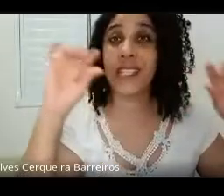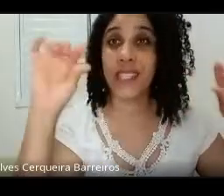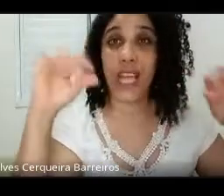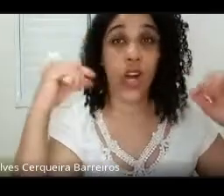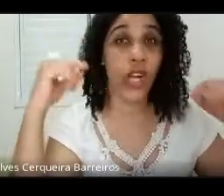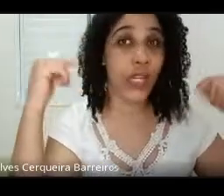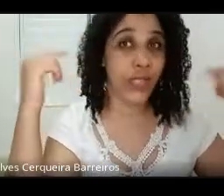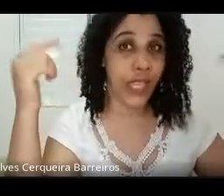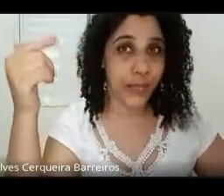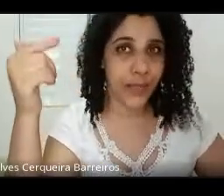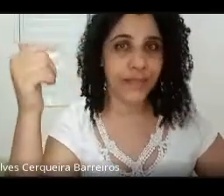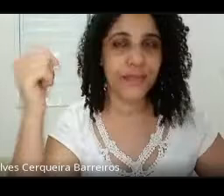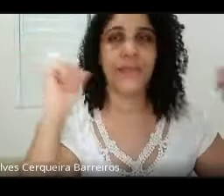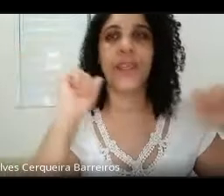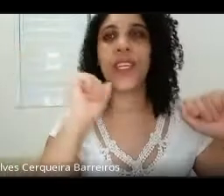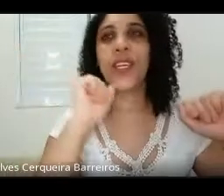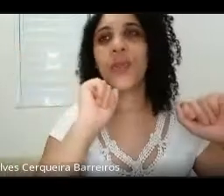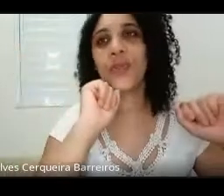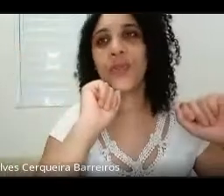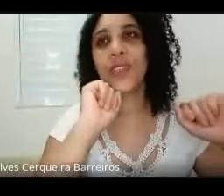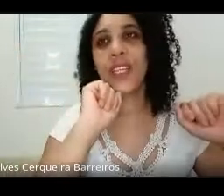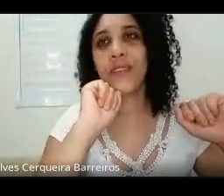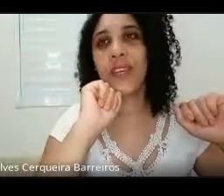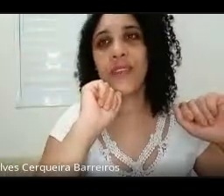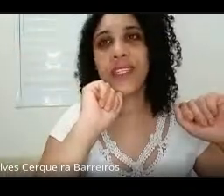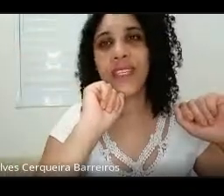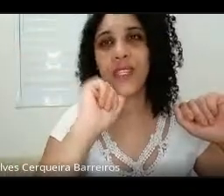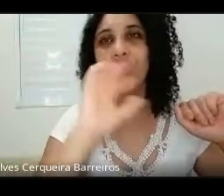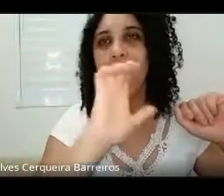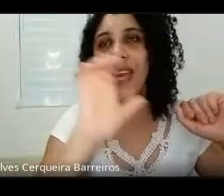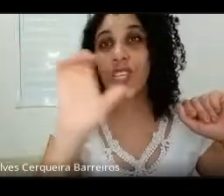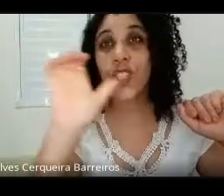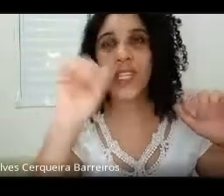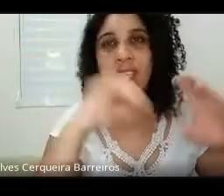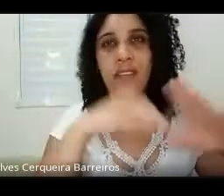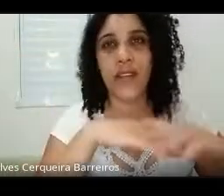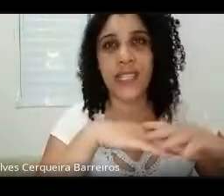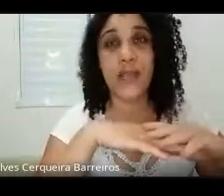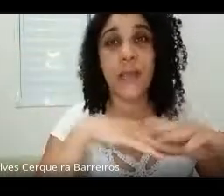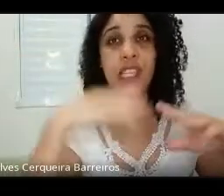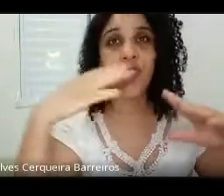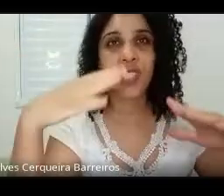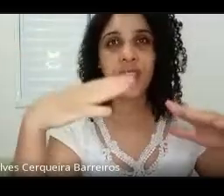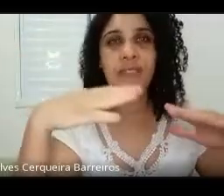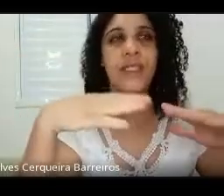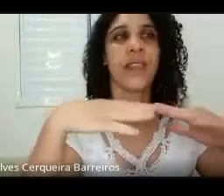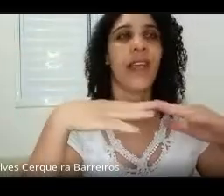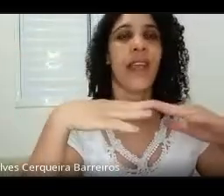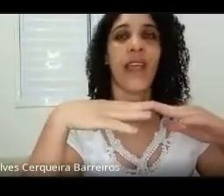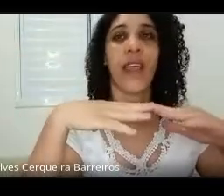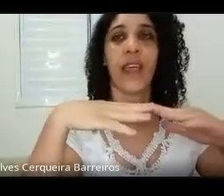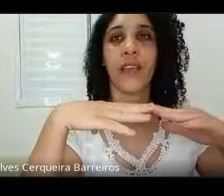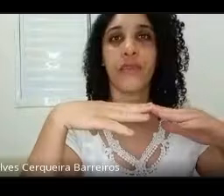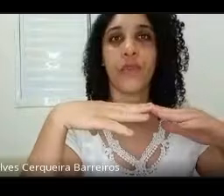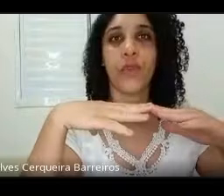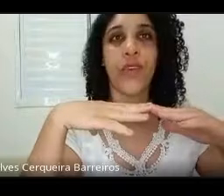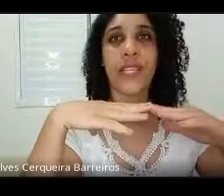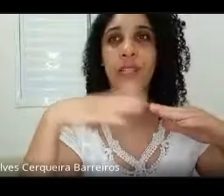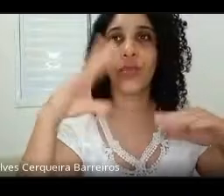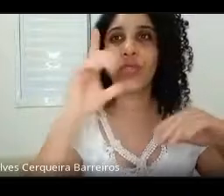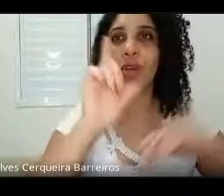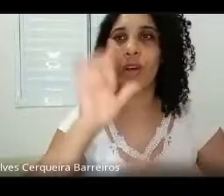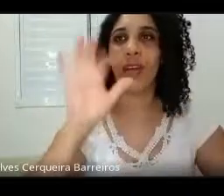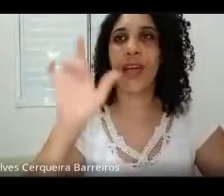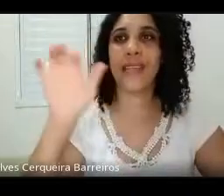Essa frasezinha, olha o tempo que eu levei fazendo somente essa frase. Imagina